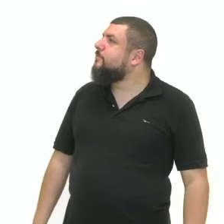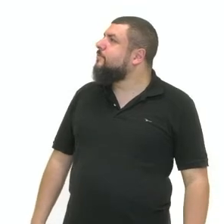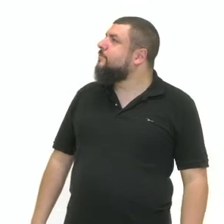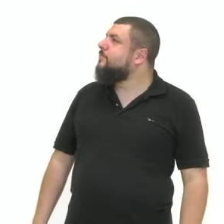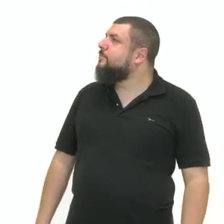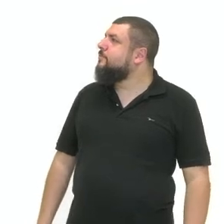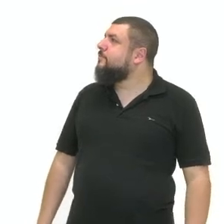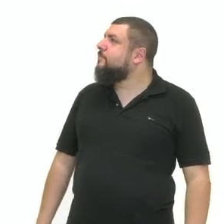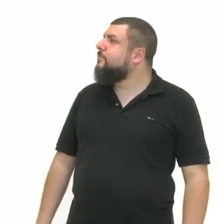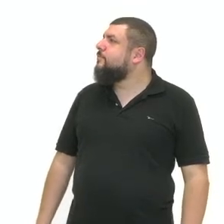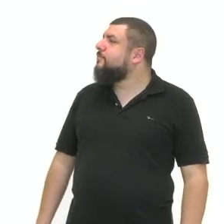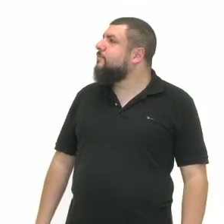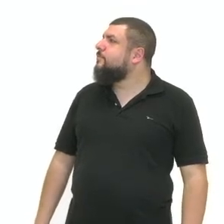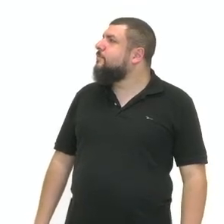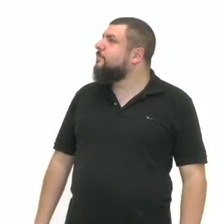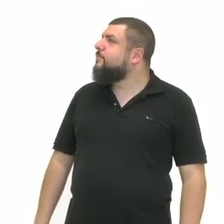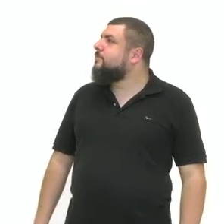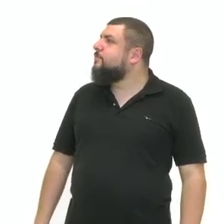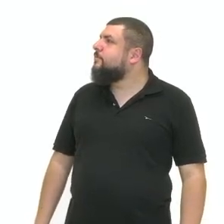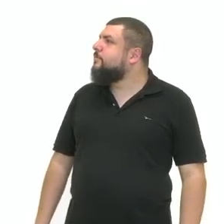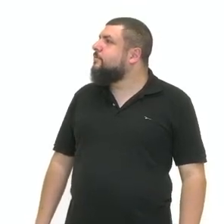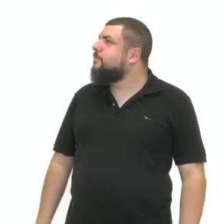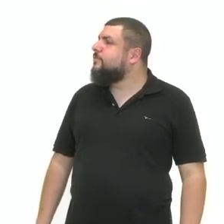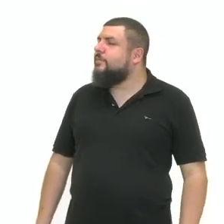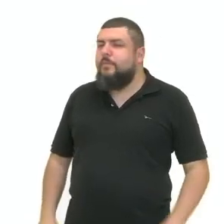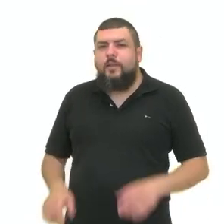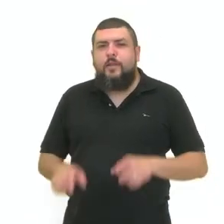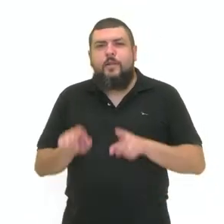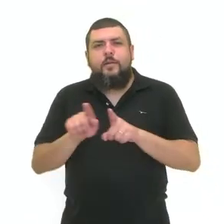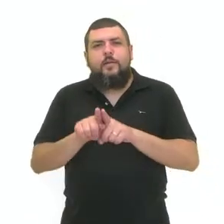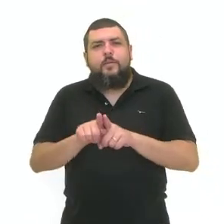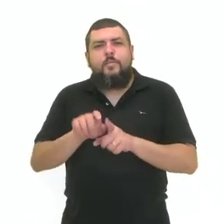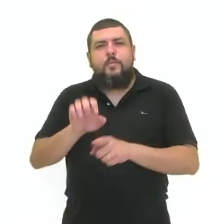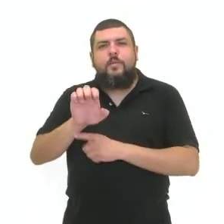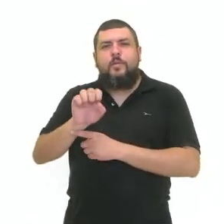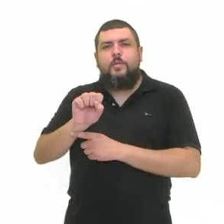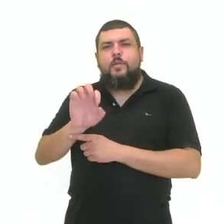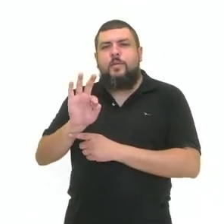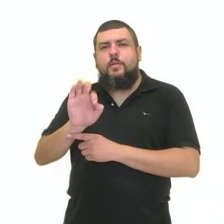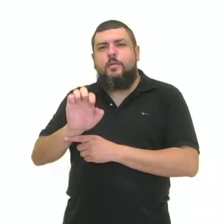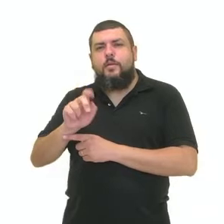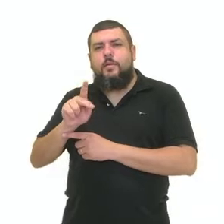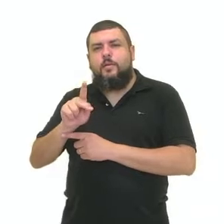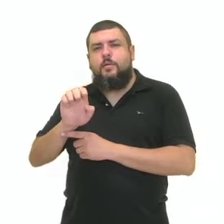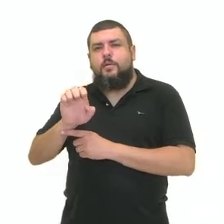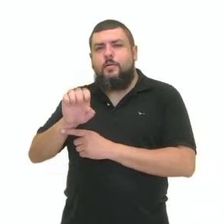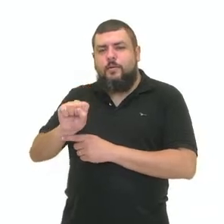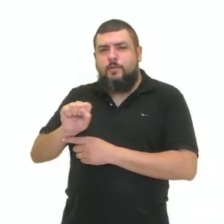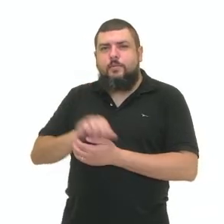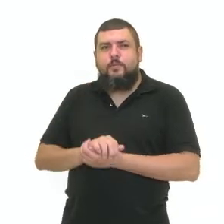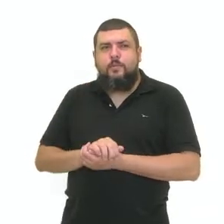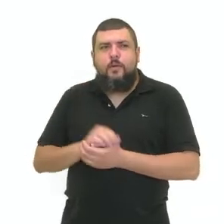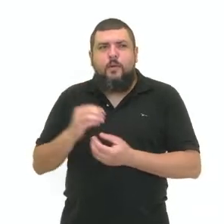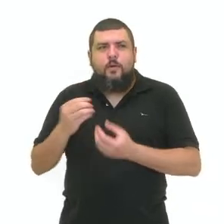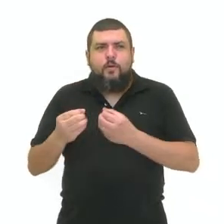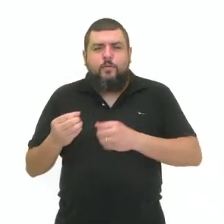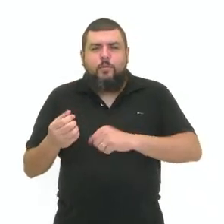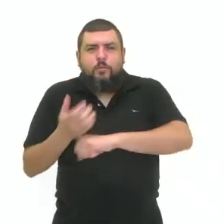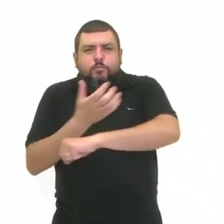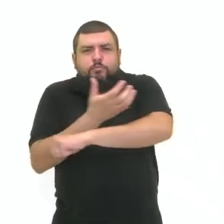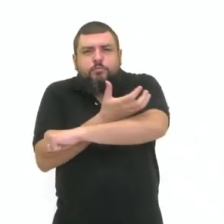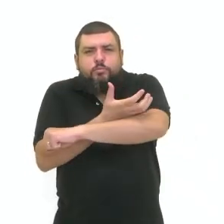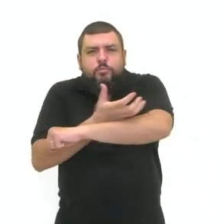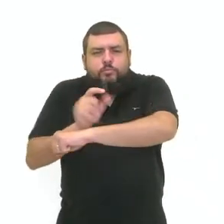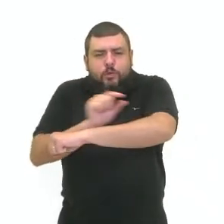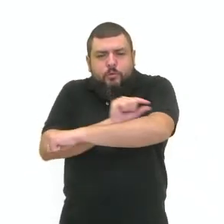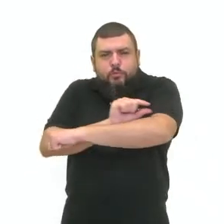bem. E aqui temos agora as estepes e as pradarias, né? Essas são mais campos com gramíneas. Vamos ver aqui então, olha só. tem